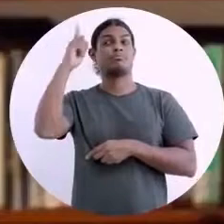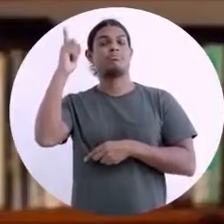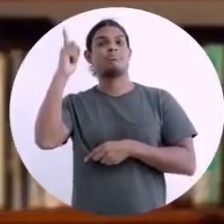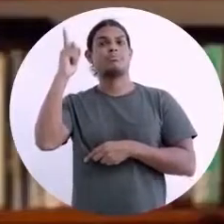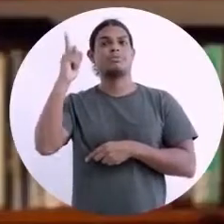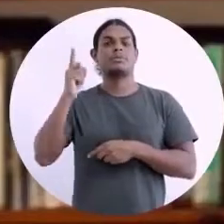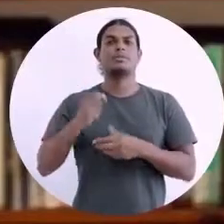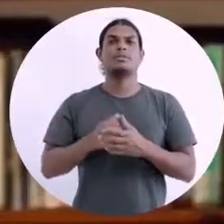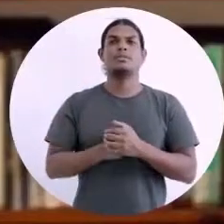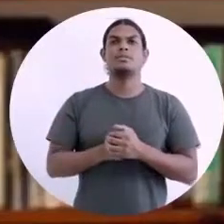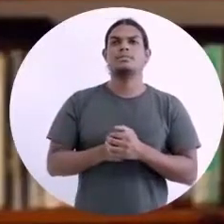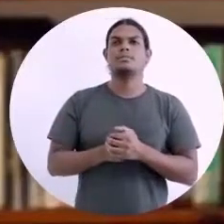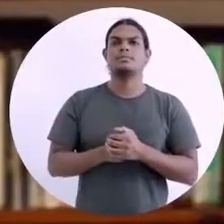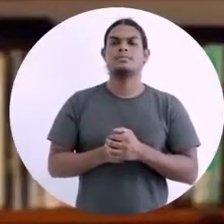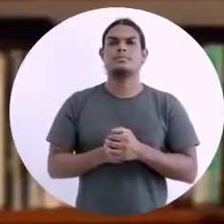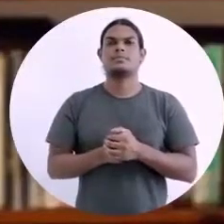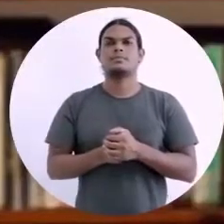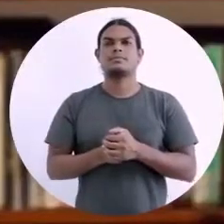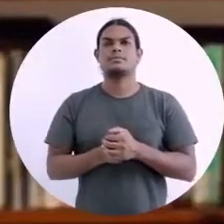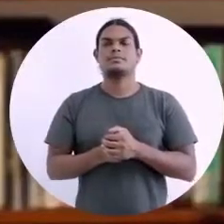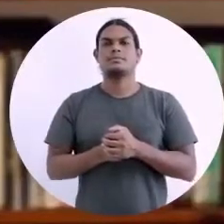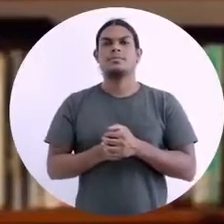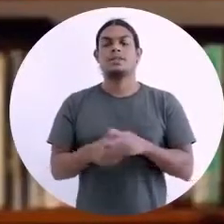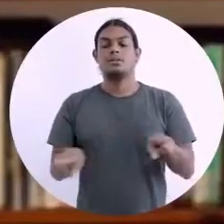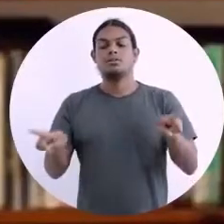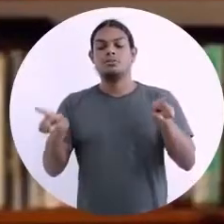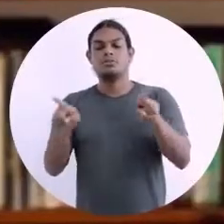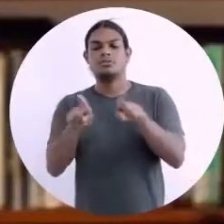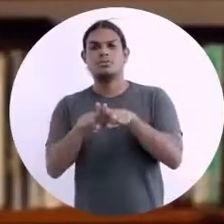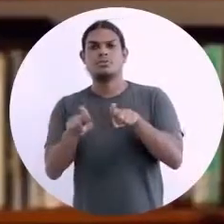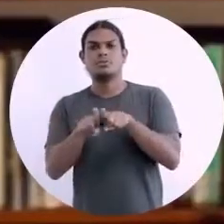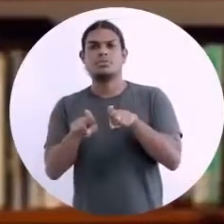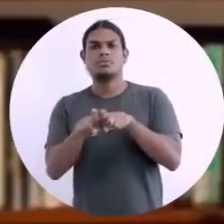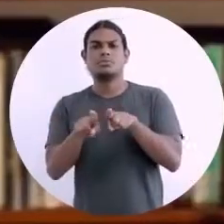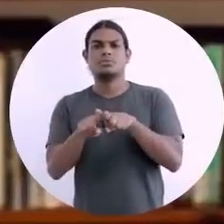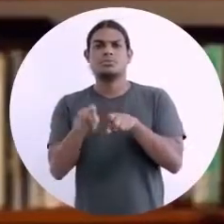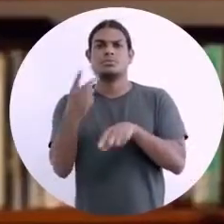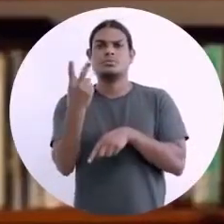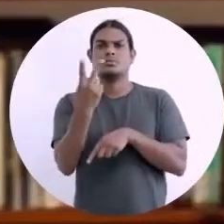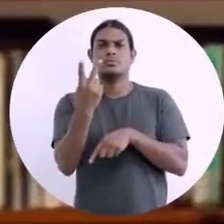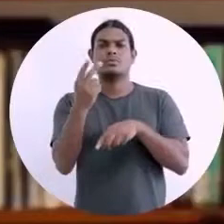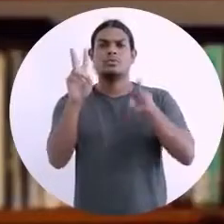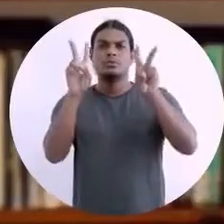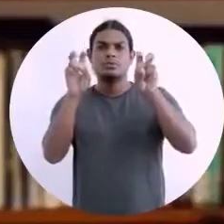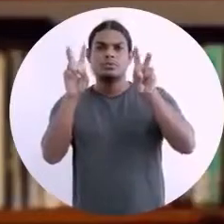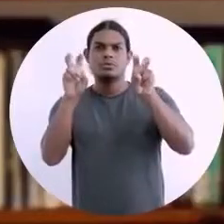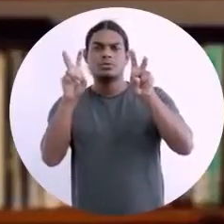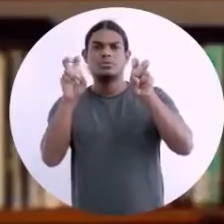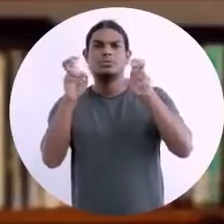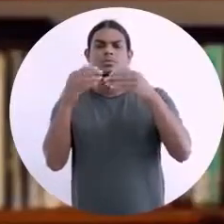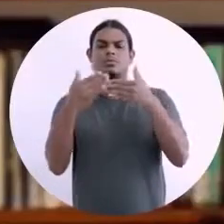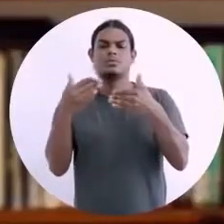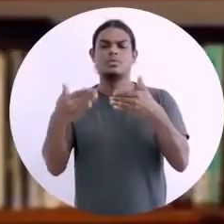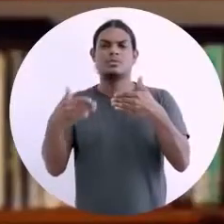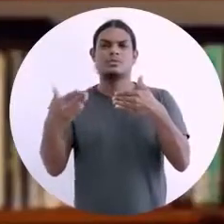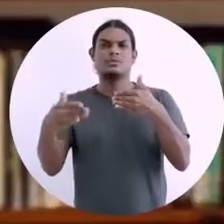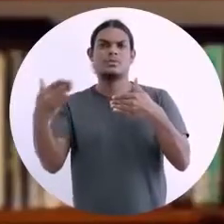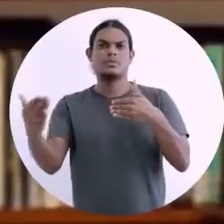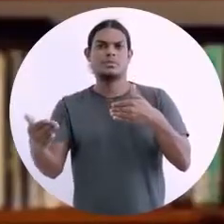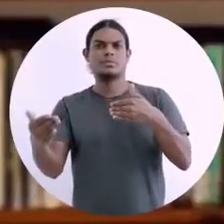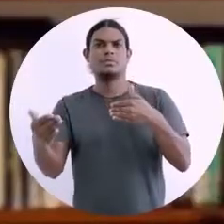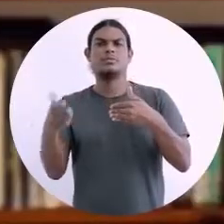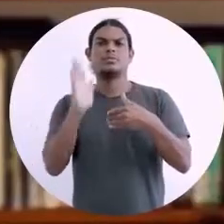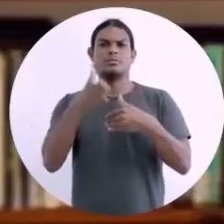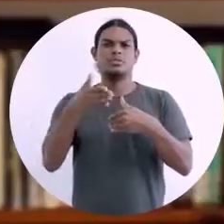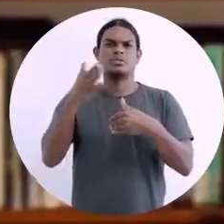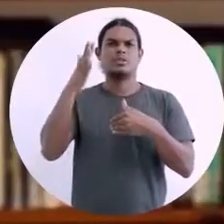deu um estalo nele e ele juntou algumas coisas que ele conhecia das classificações do conhecimento, que nós vimos